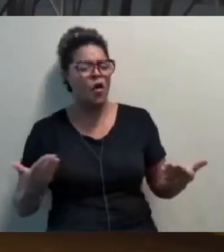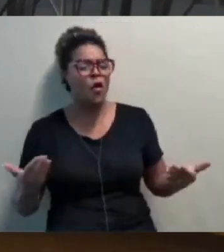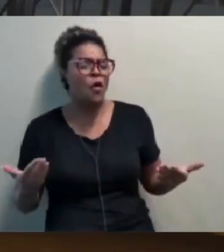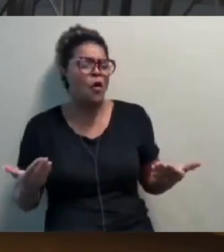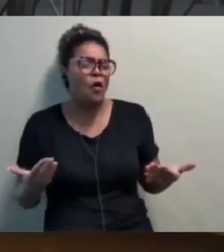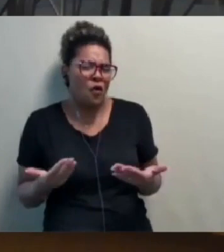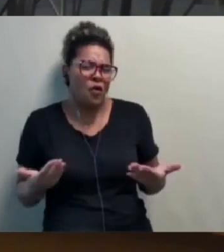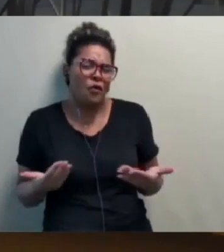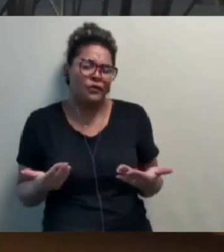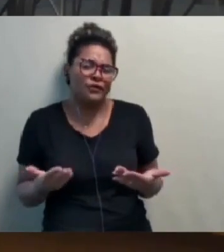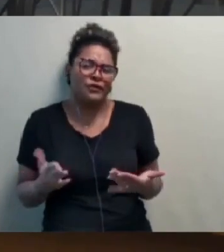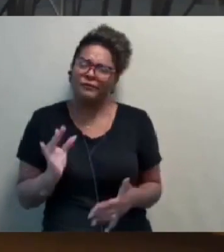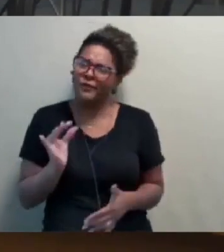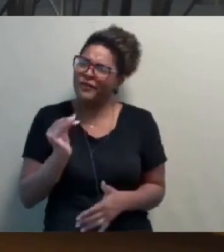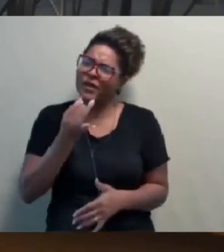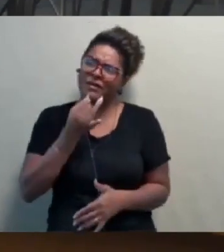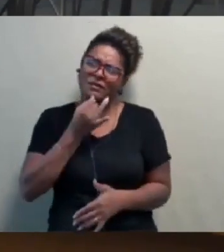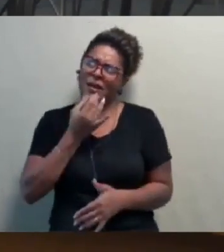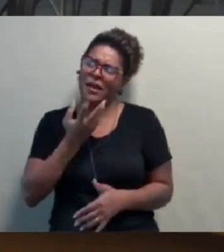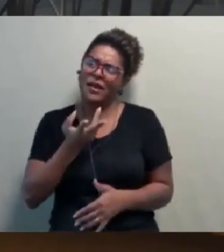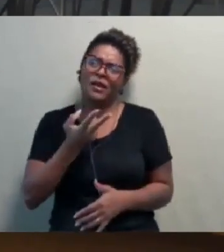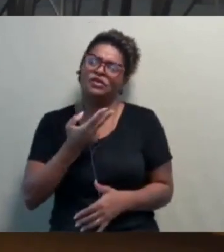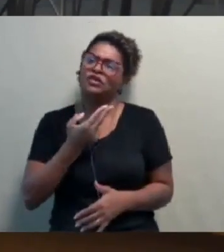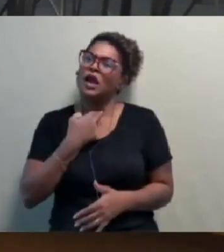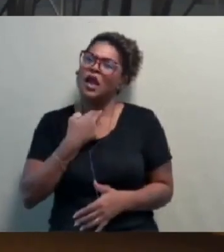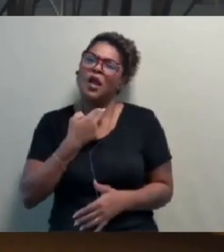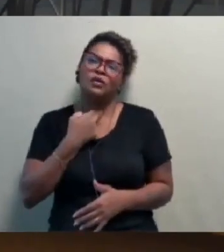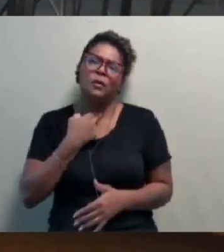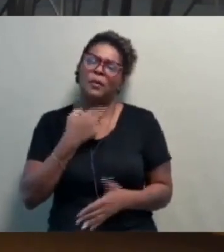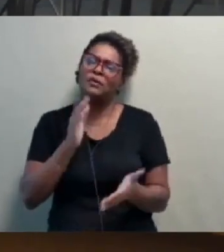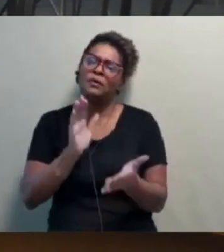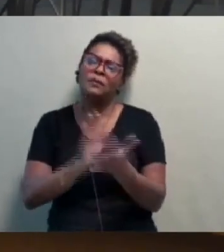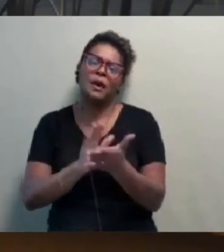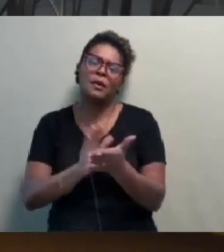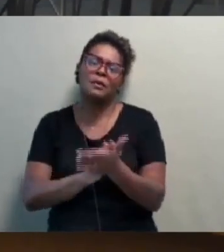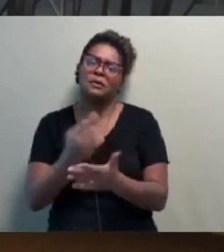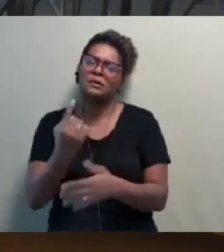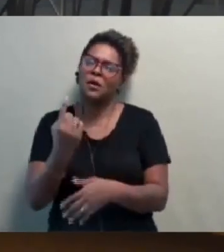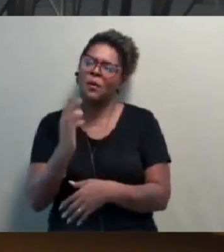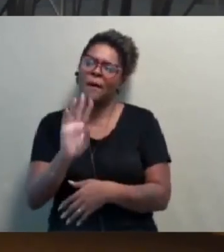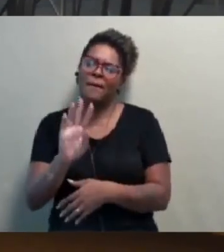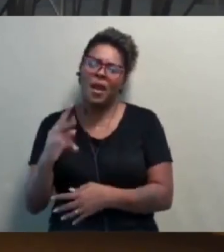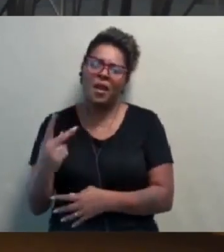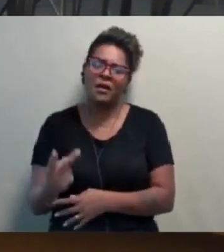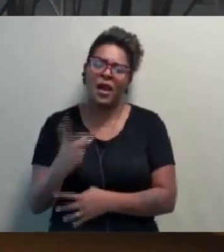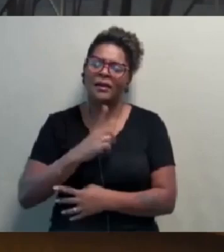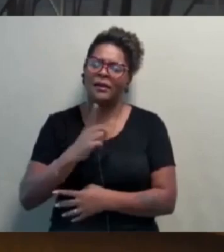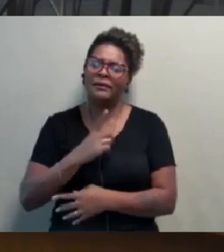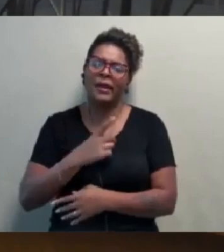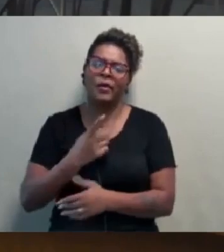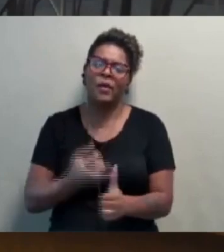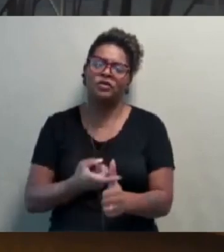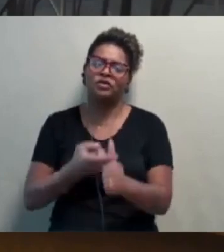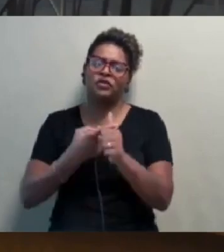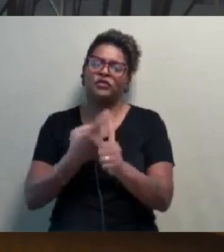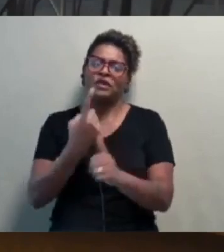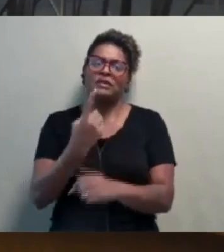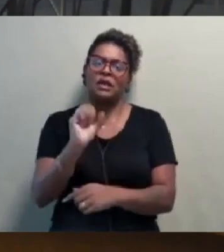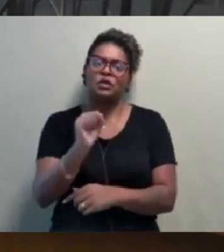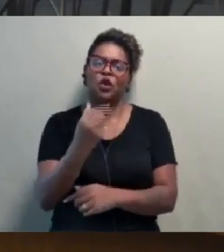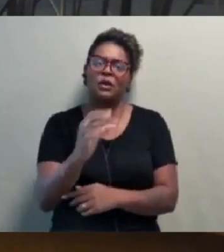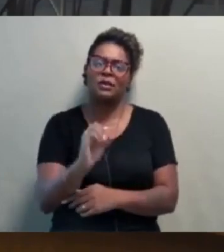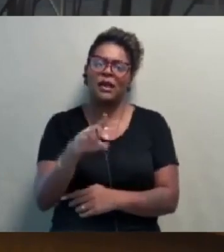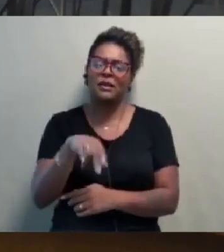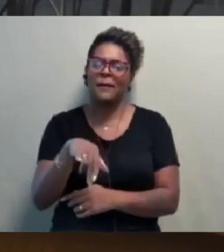uma cidade que o prefeito deixa um rombo de 180 milhões. Não tem como fazer isso. Não há possibilidade